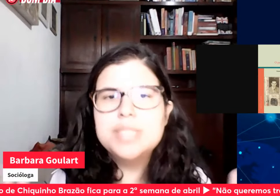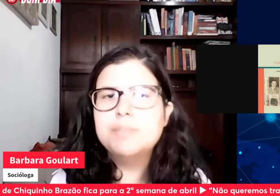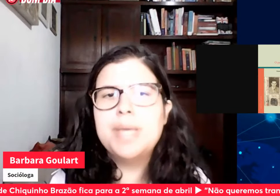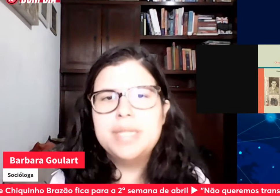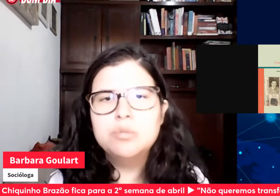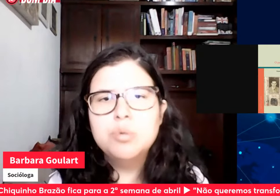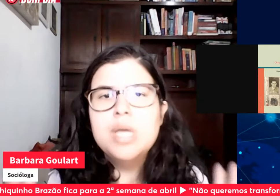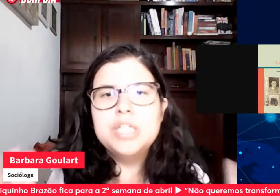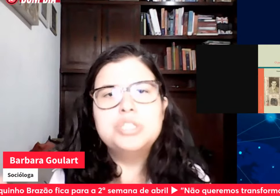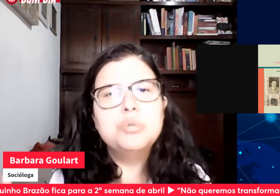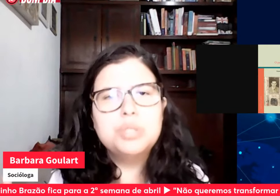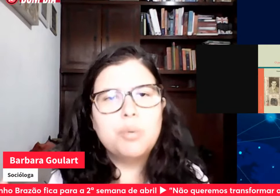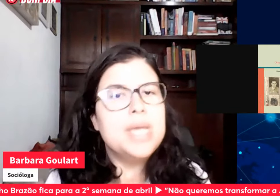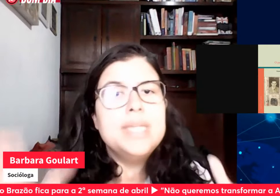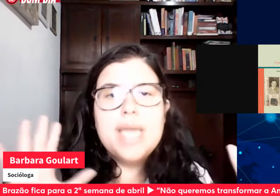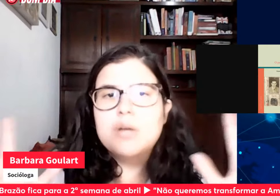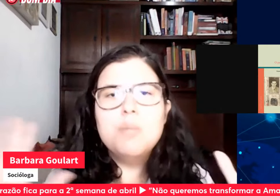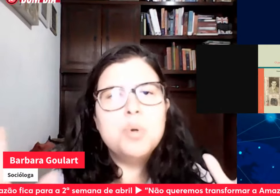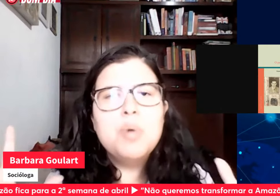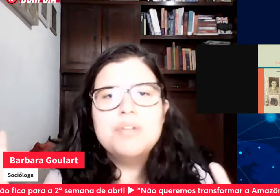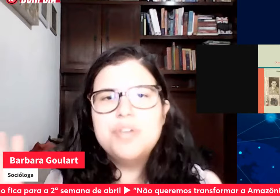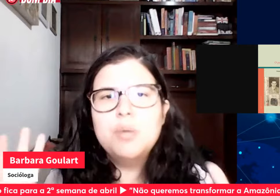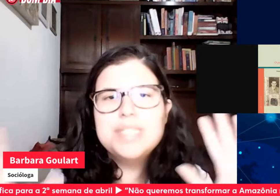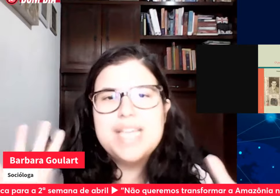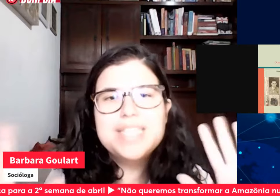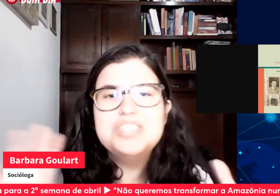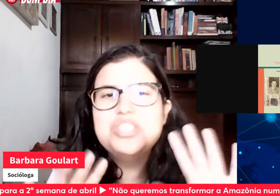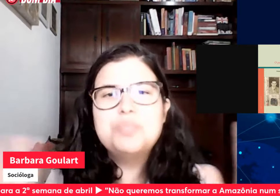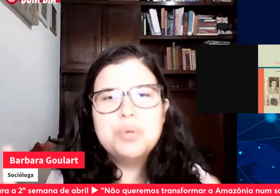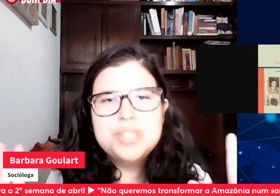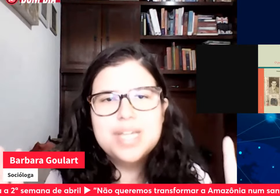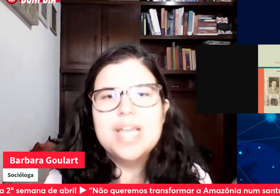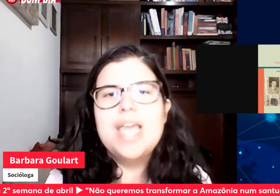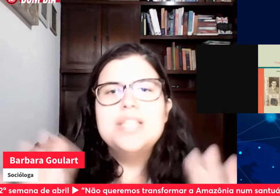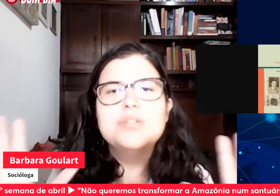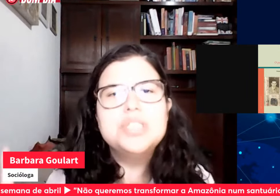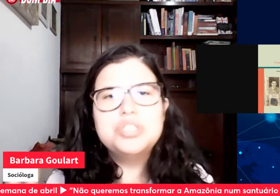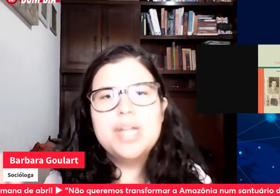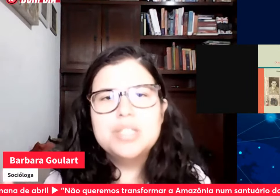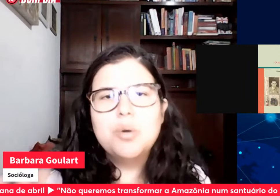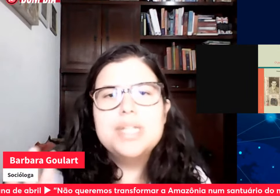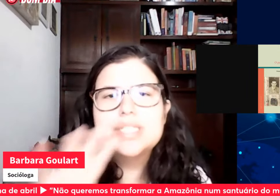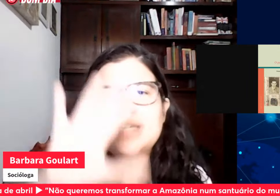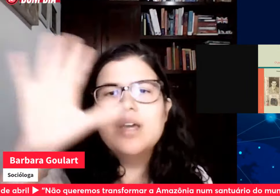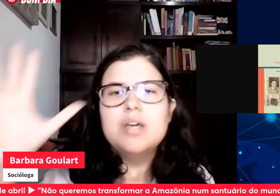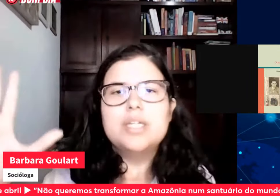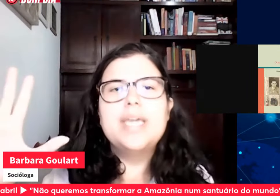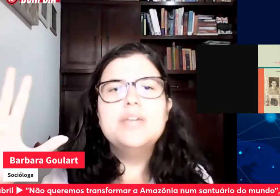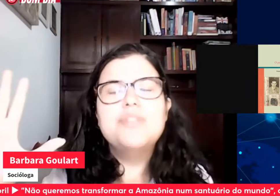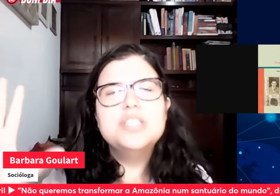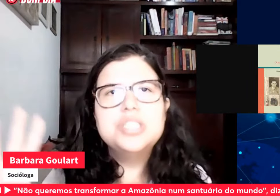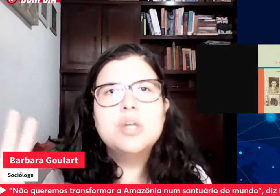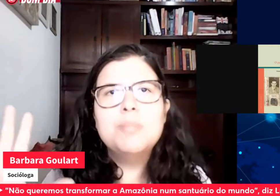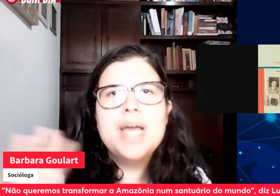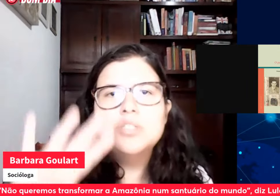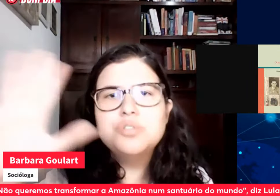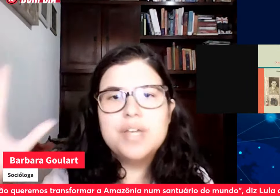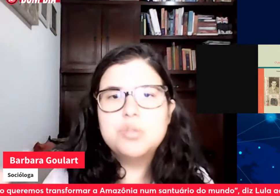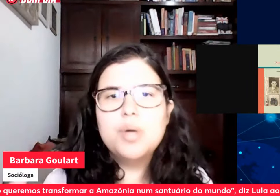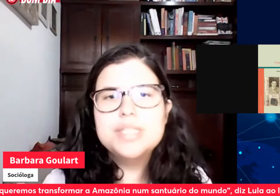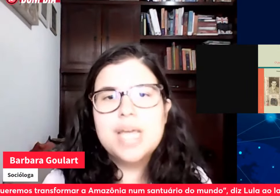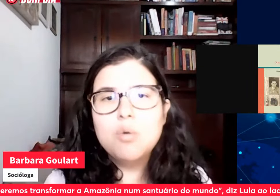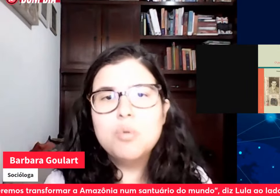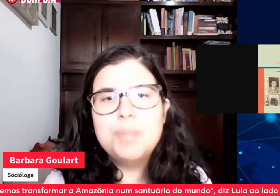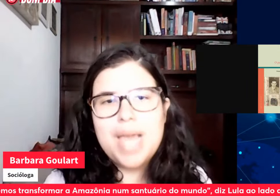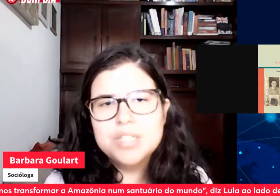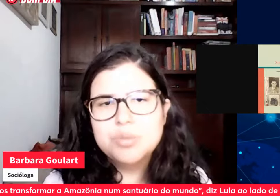analisaram esse período estudam. E é comum haver uma certa disputa entre os historiadores que enfatizam mais os